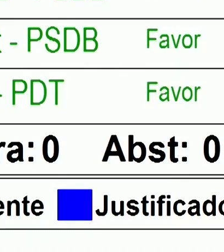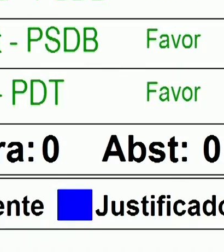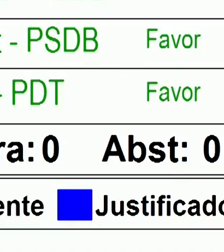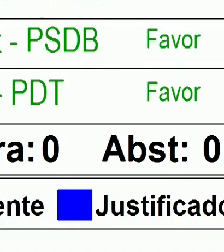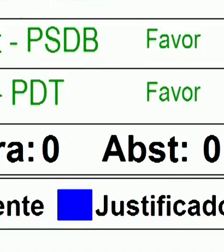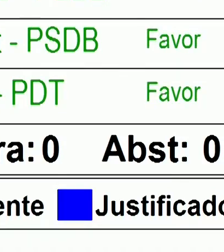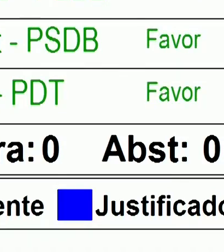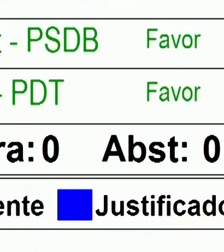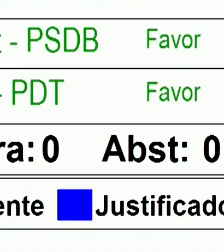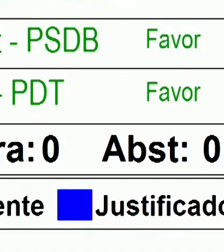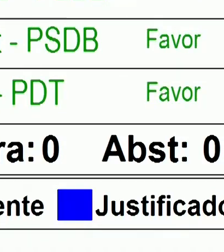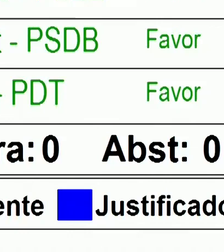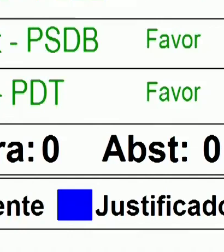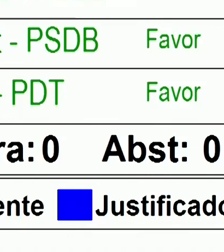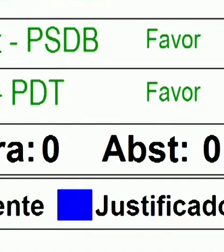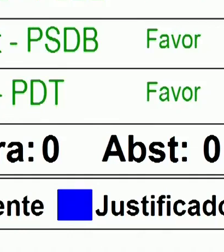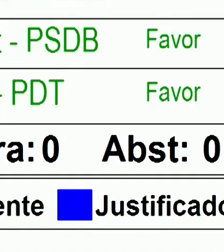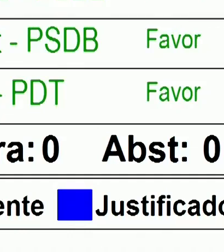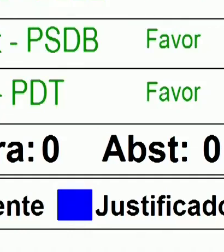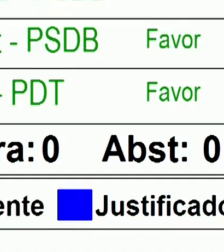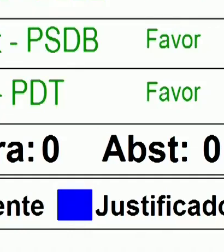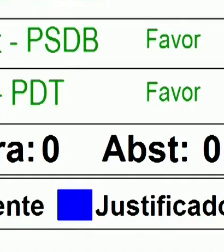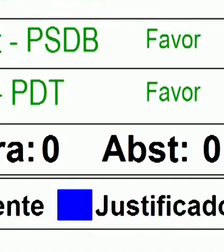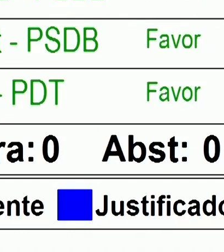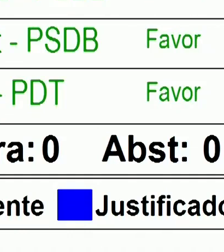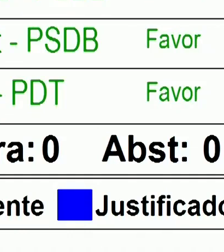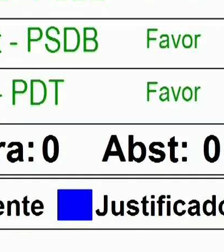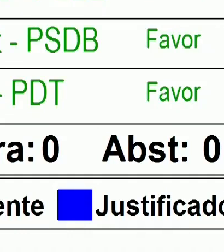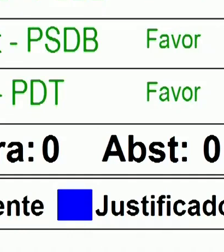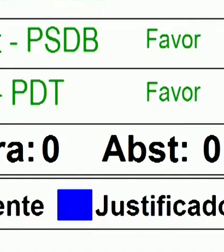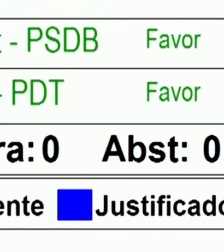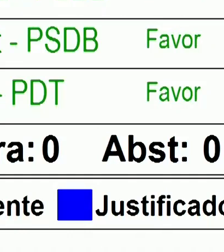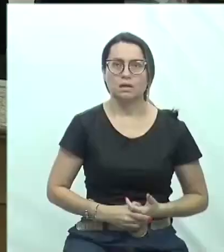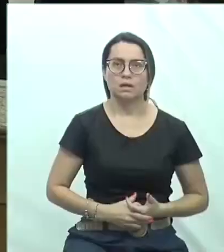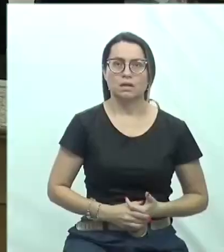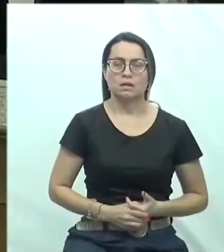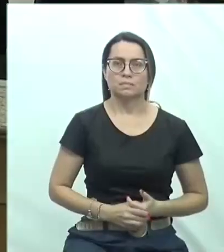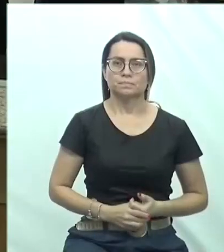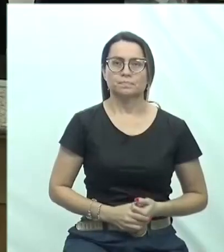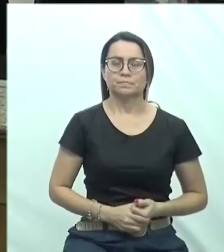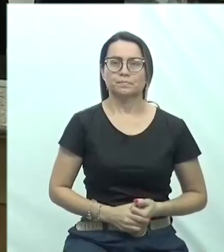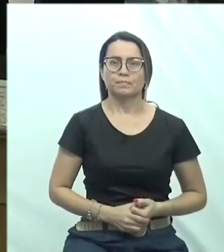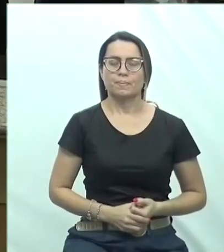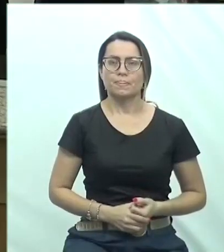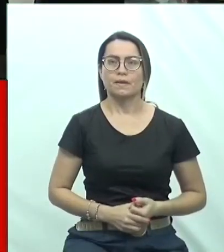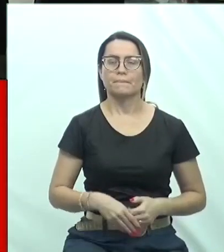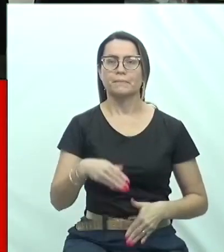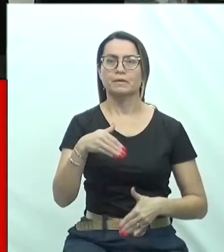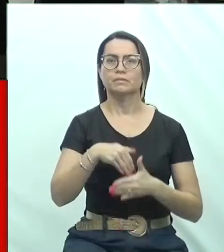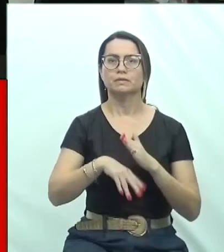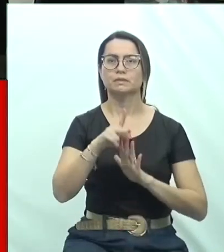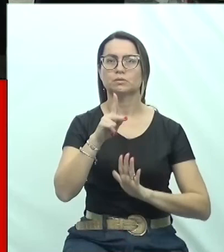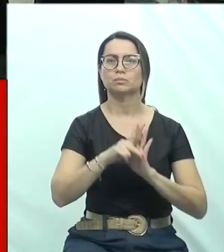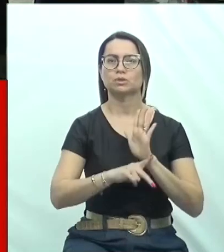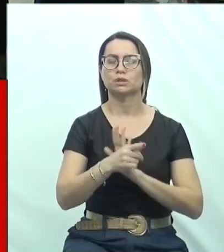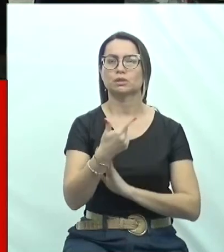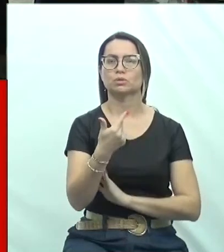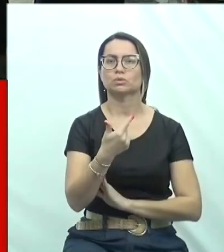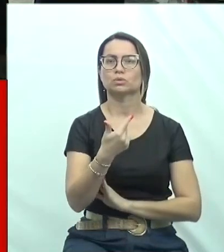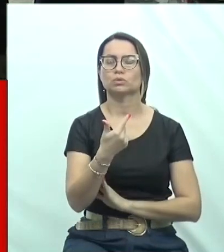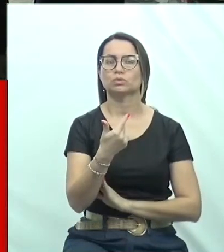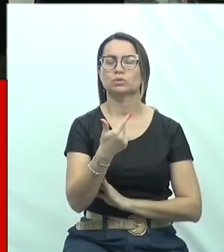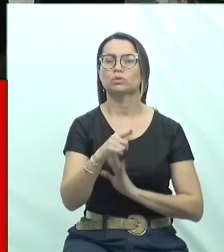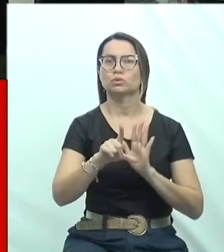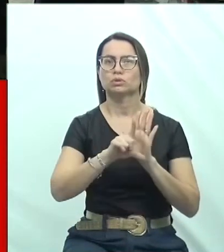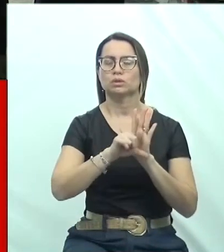O projeto foi aprovado por unanimidade. Em segunda discussão e votação, o projeto de lei complementar do